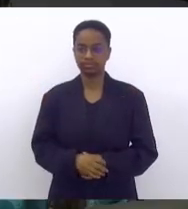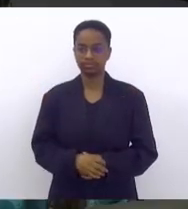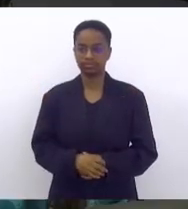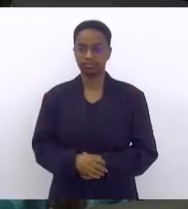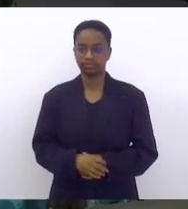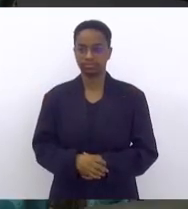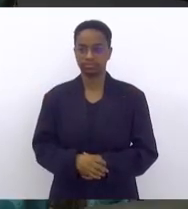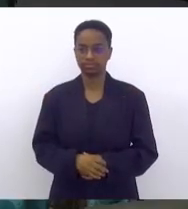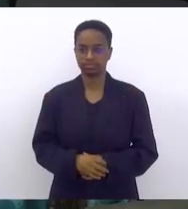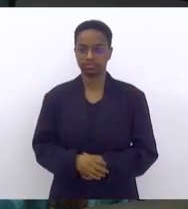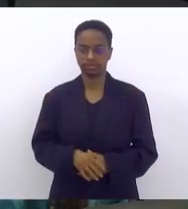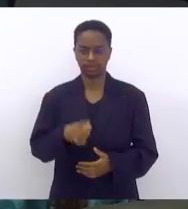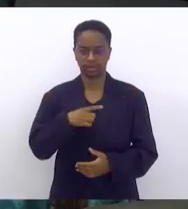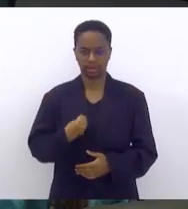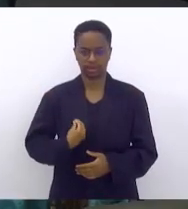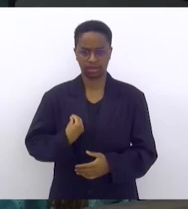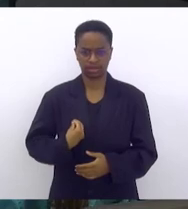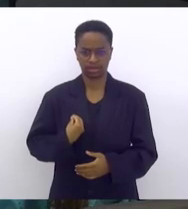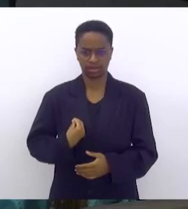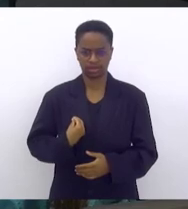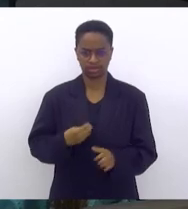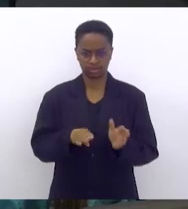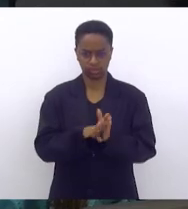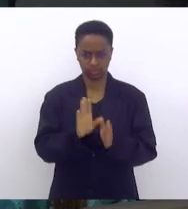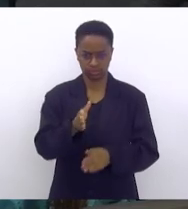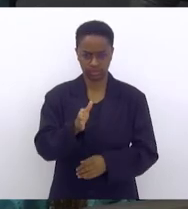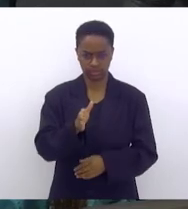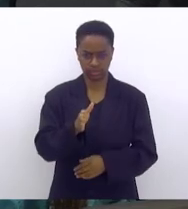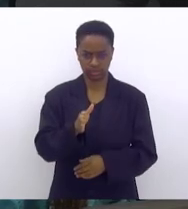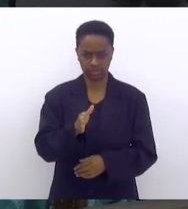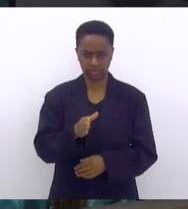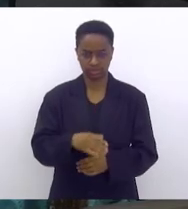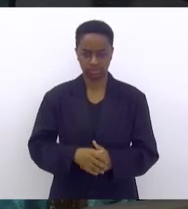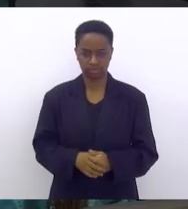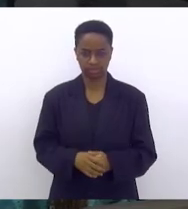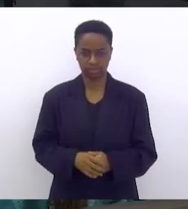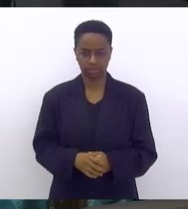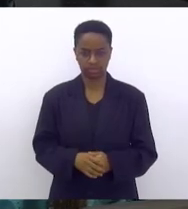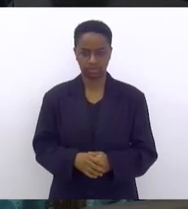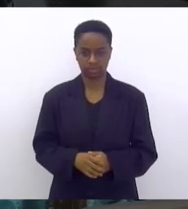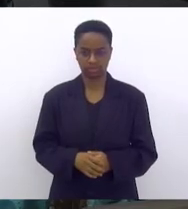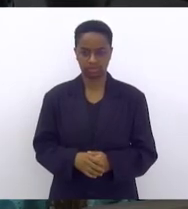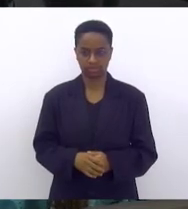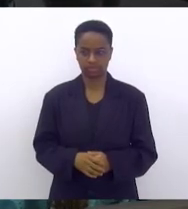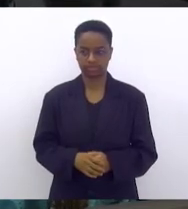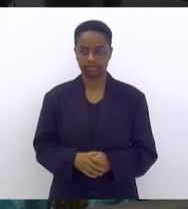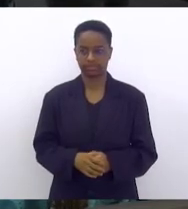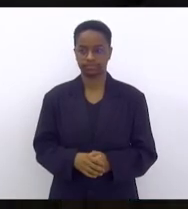O Sandro está aí? Chegou? Tá.